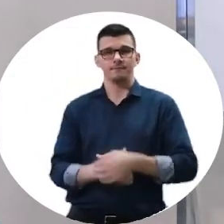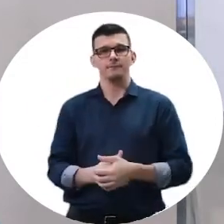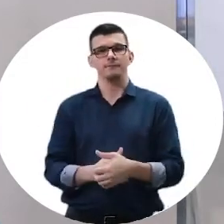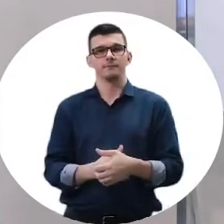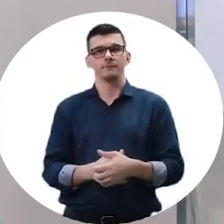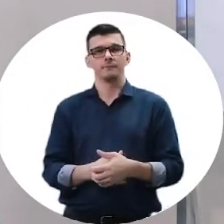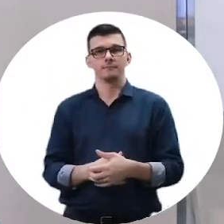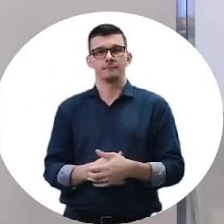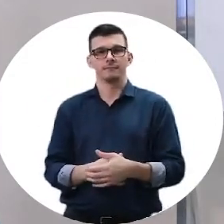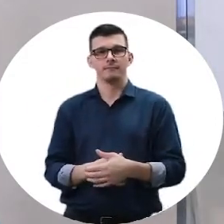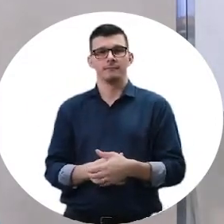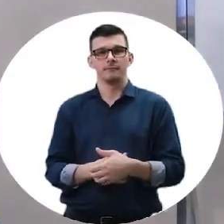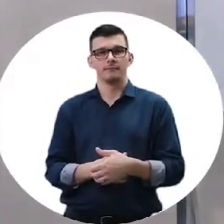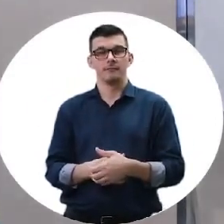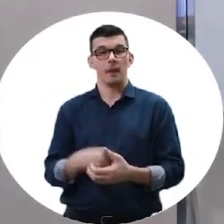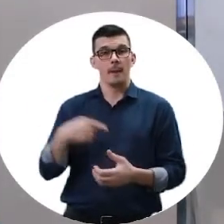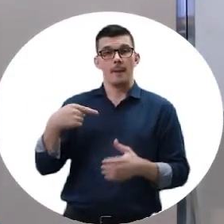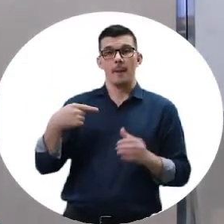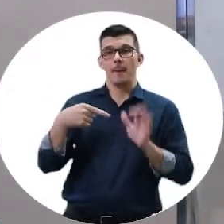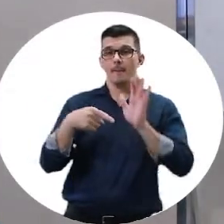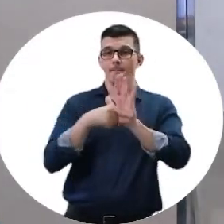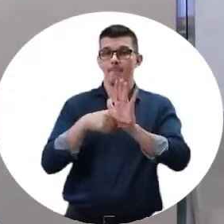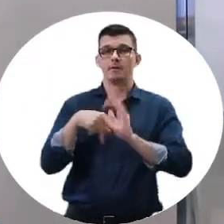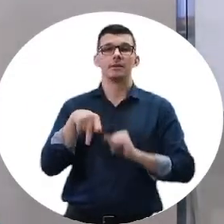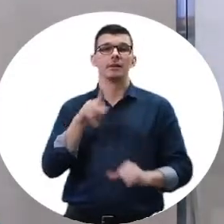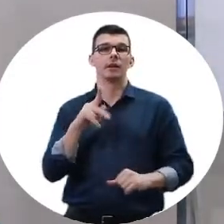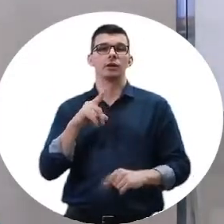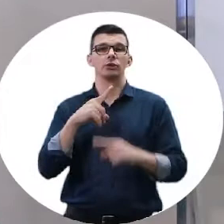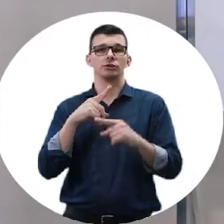menos Kx. Quem é o X?